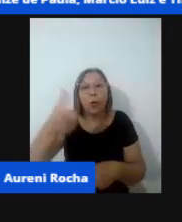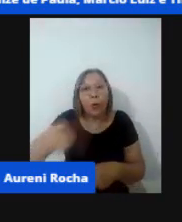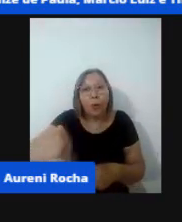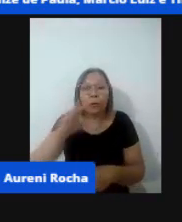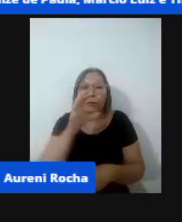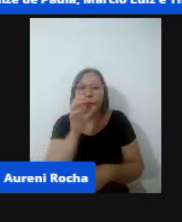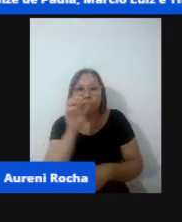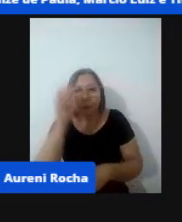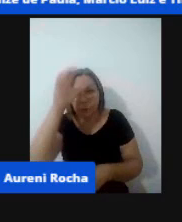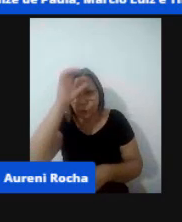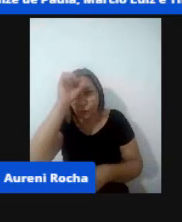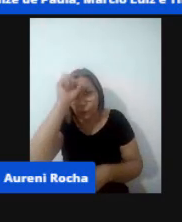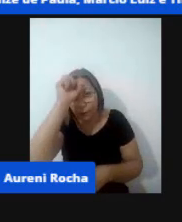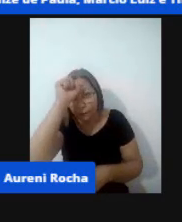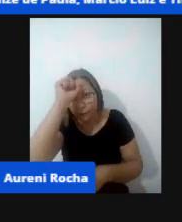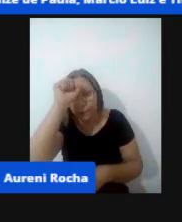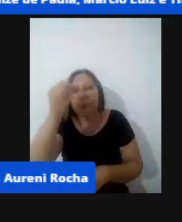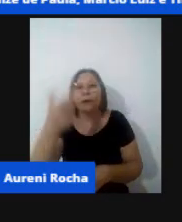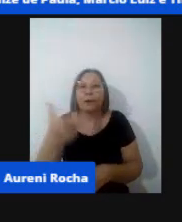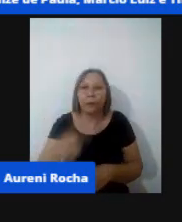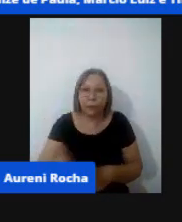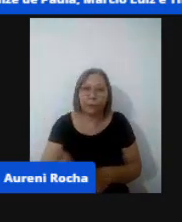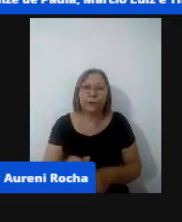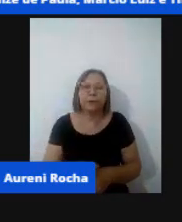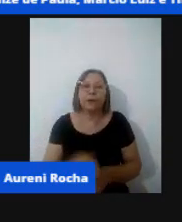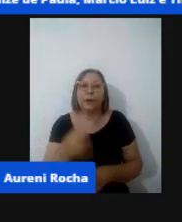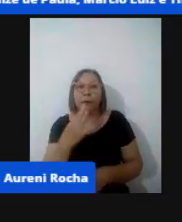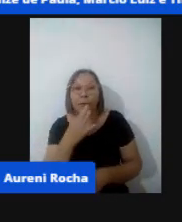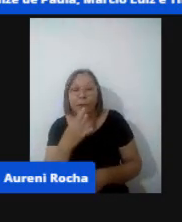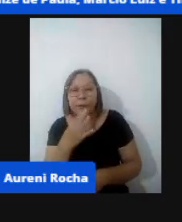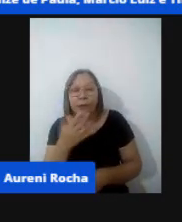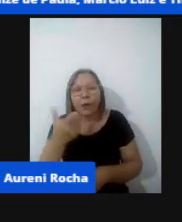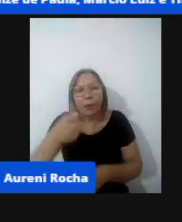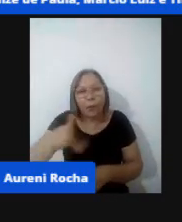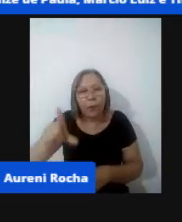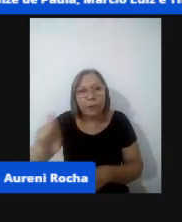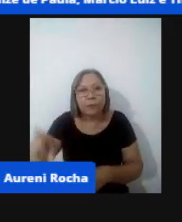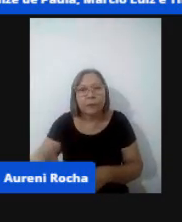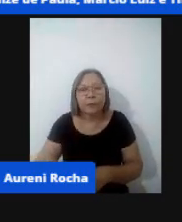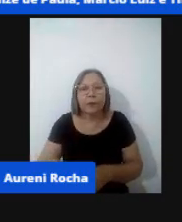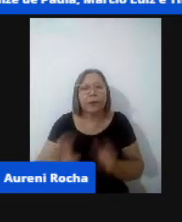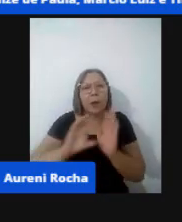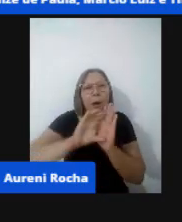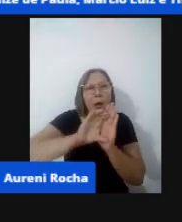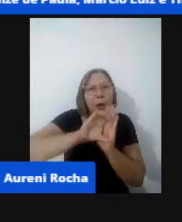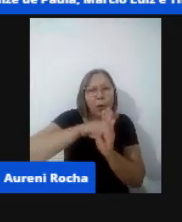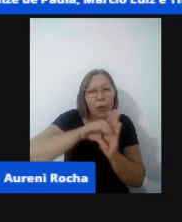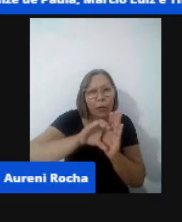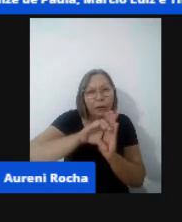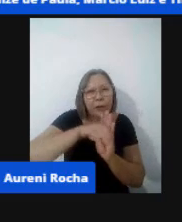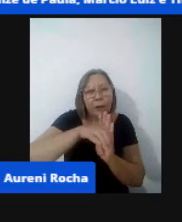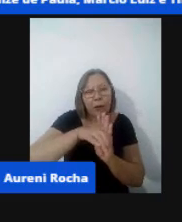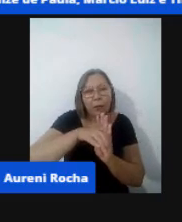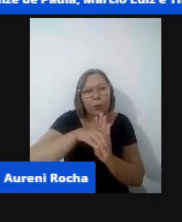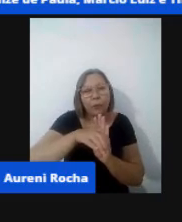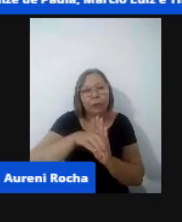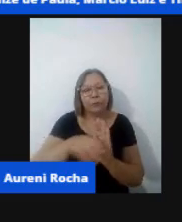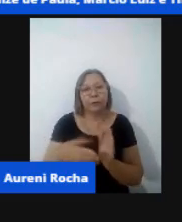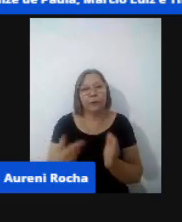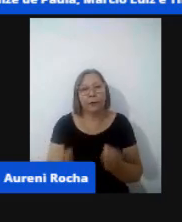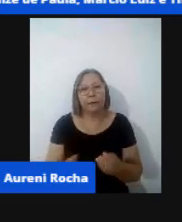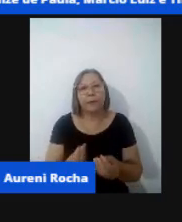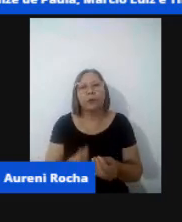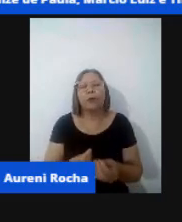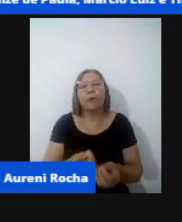não é necessariamente dizer que eu vou empobrecer o conteúdo, que eu vou proporcionar para essa